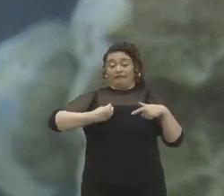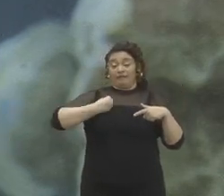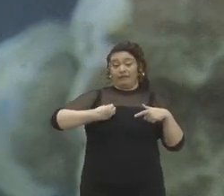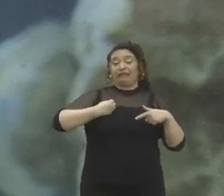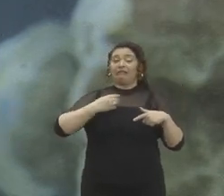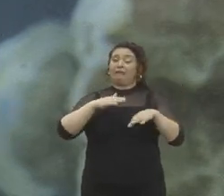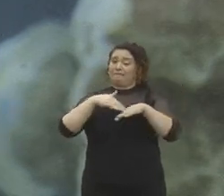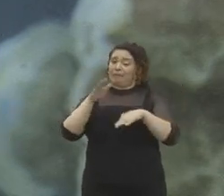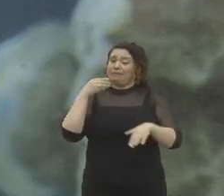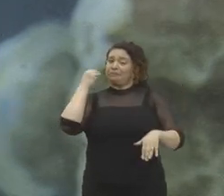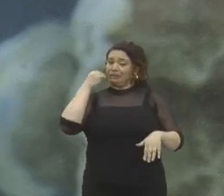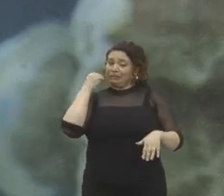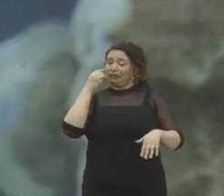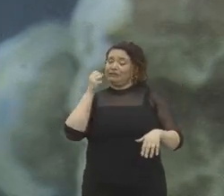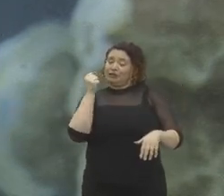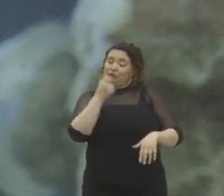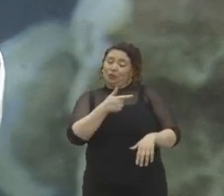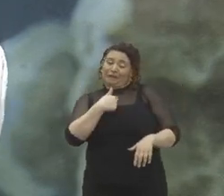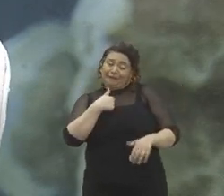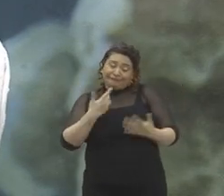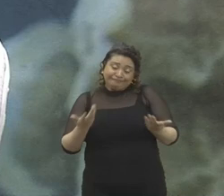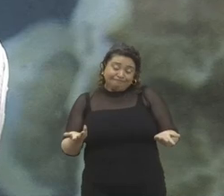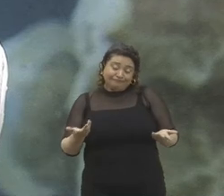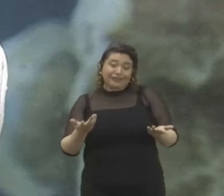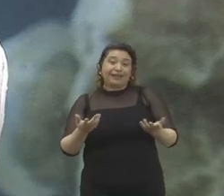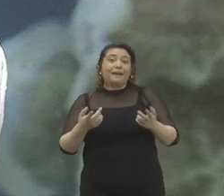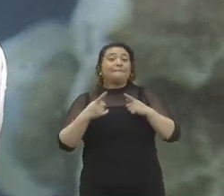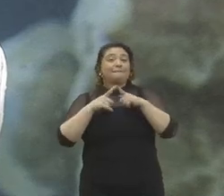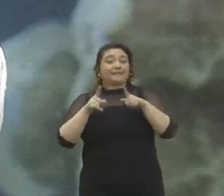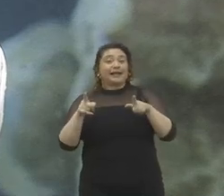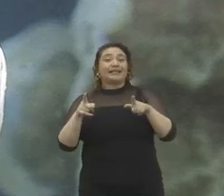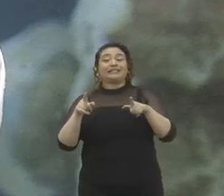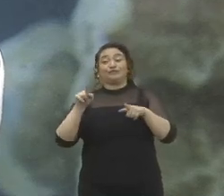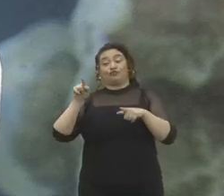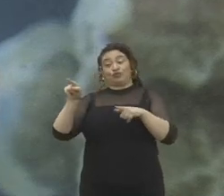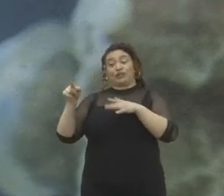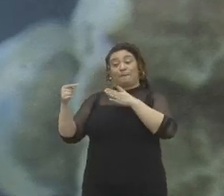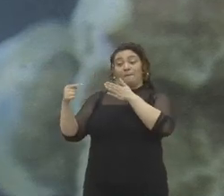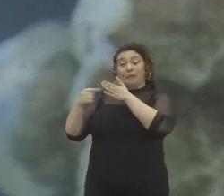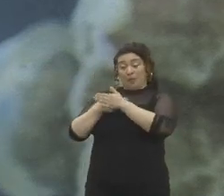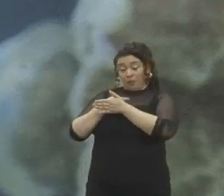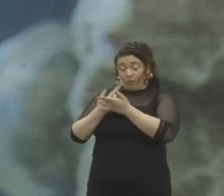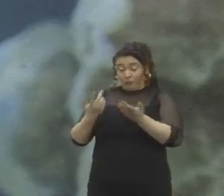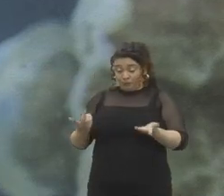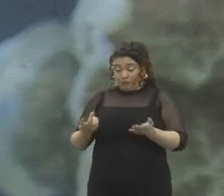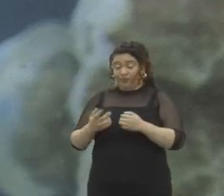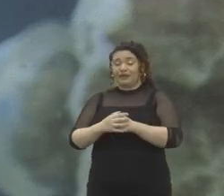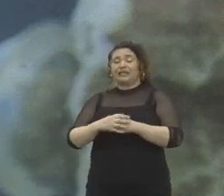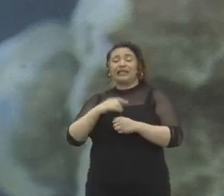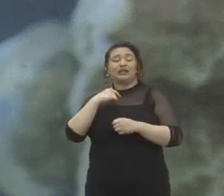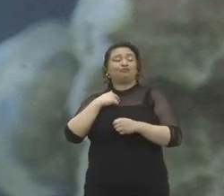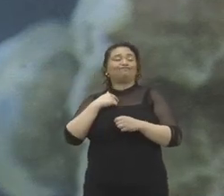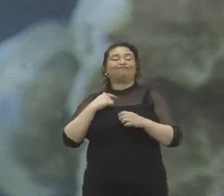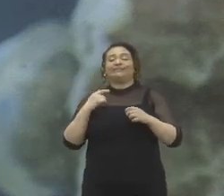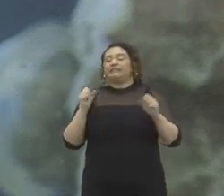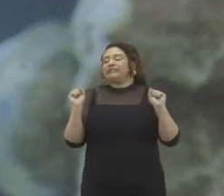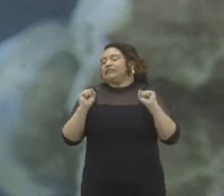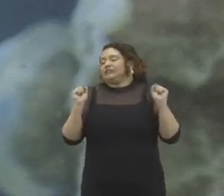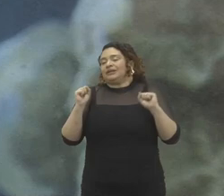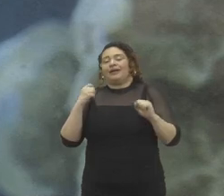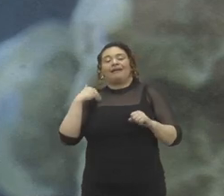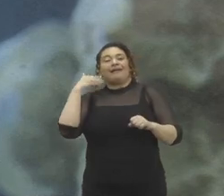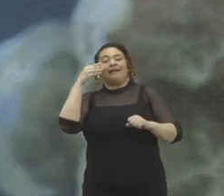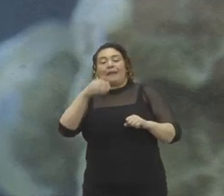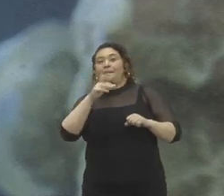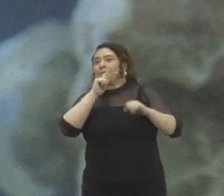experiência do que eu no mar mas e essa voltando Então à tua pergunta eu sempre curti muito quando pude ir pro mar